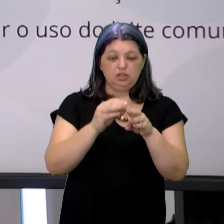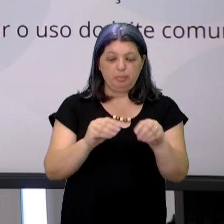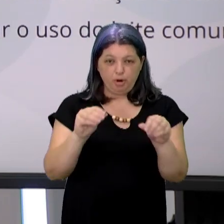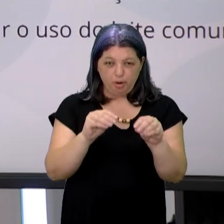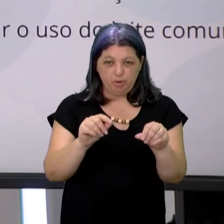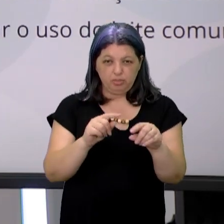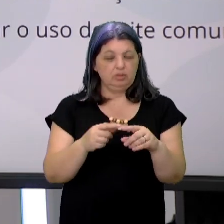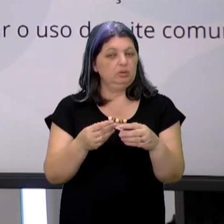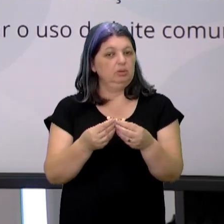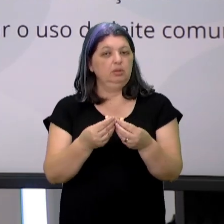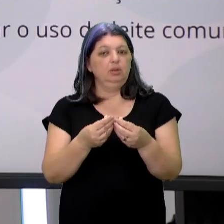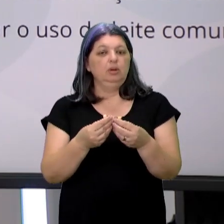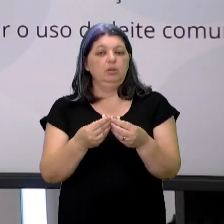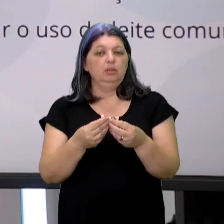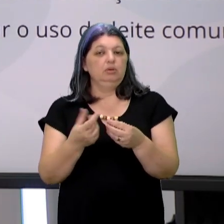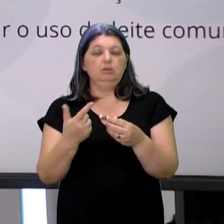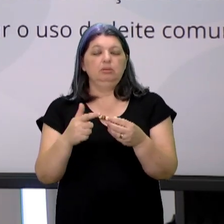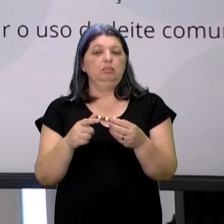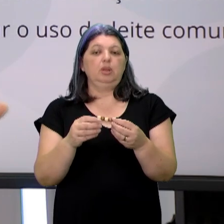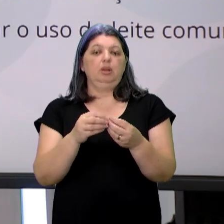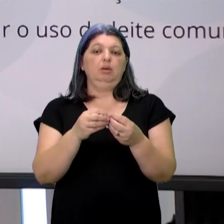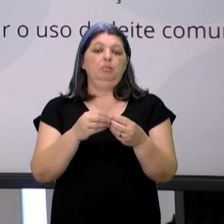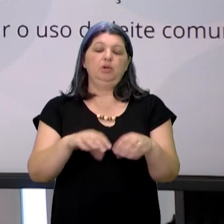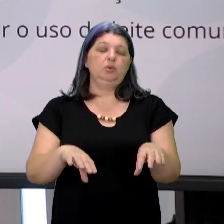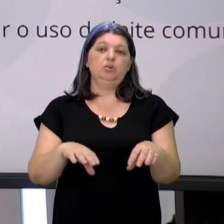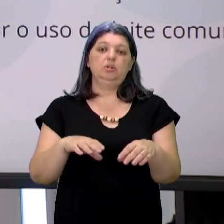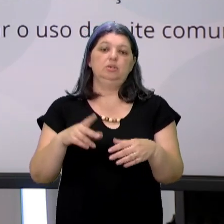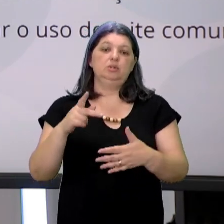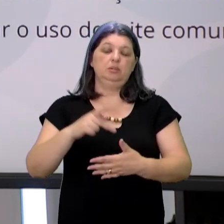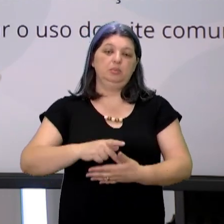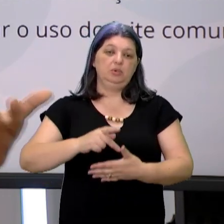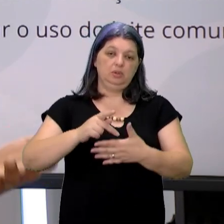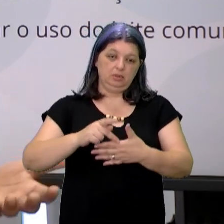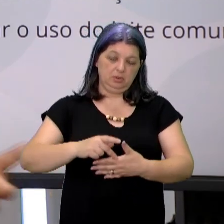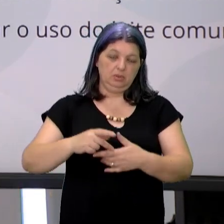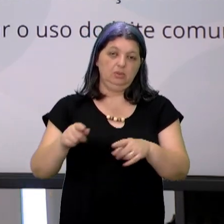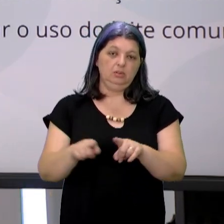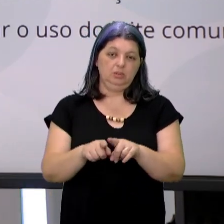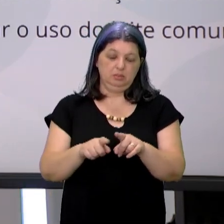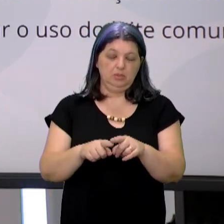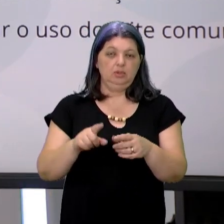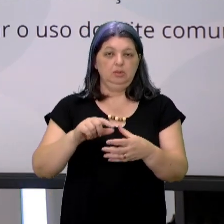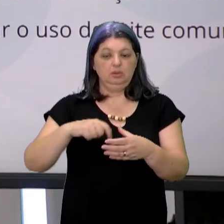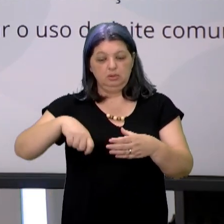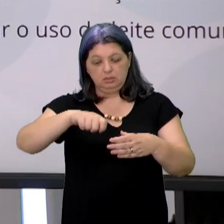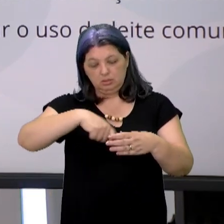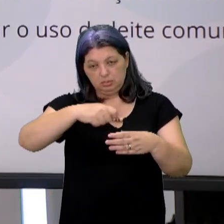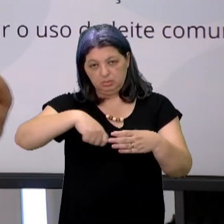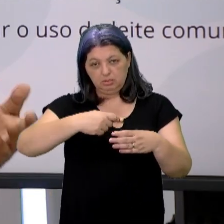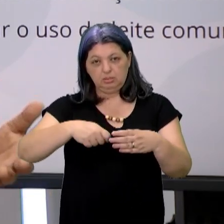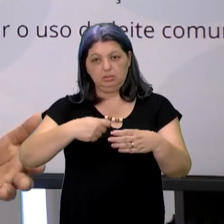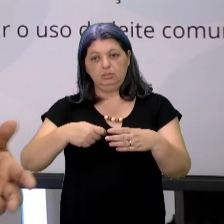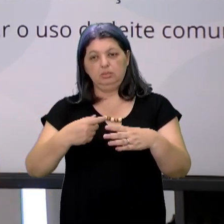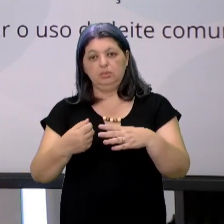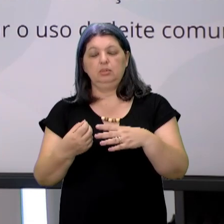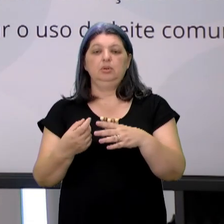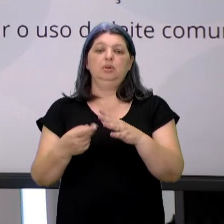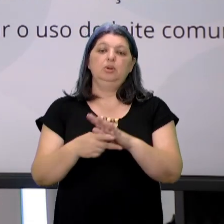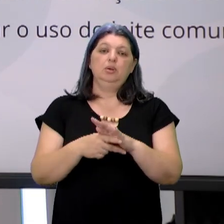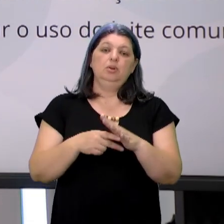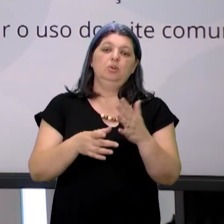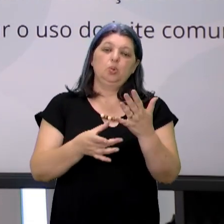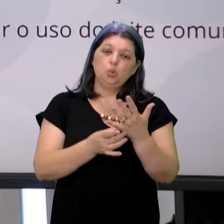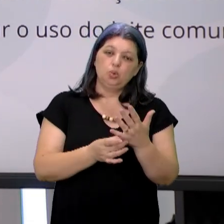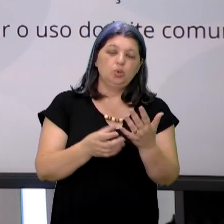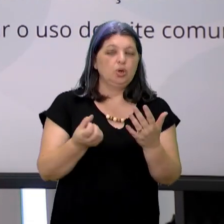perde as proteínas, a gordura vai depender também, como no leite líquido, de quanto se coloca, quanto se tira, para ficar integral,